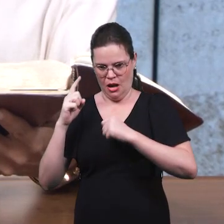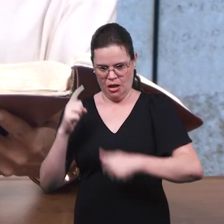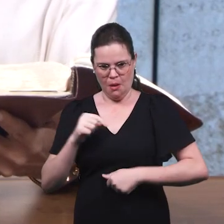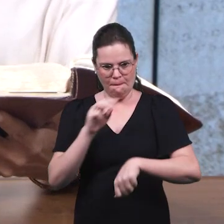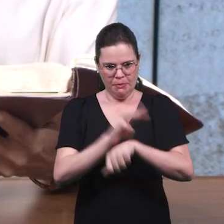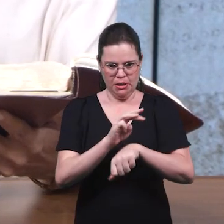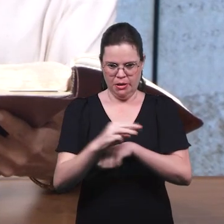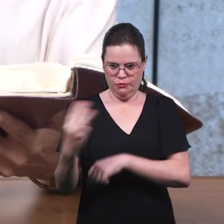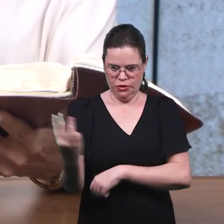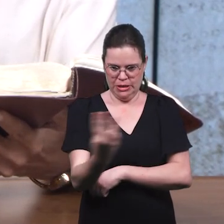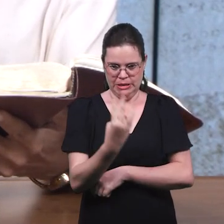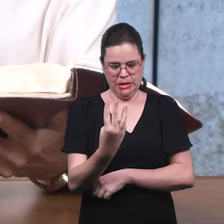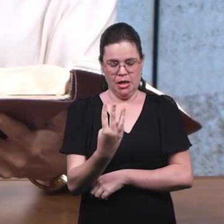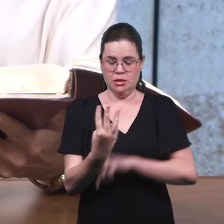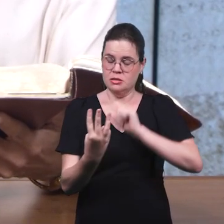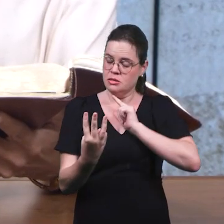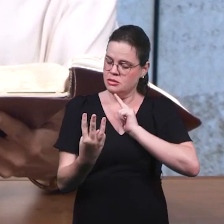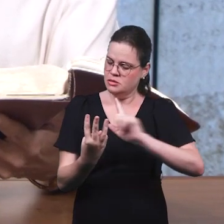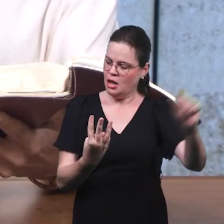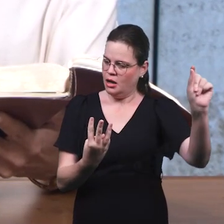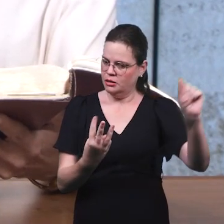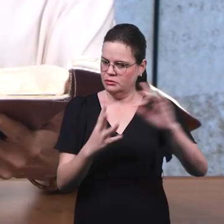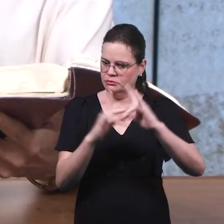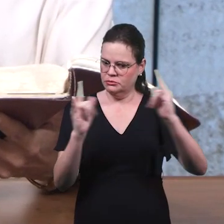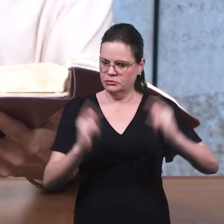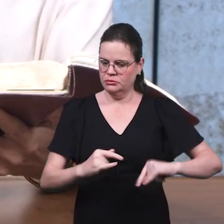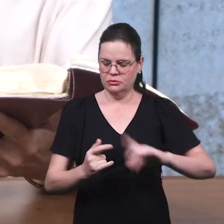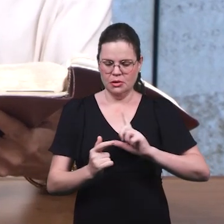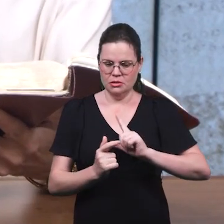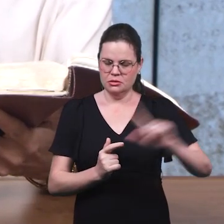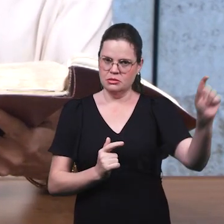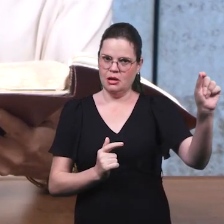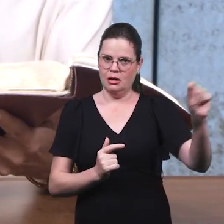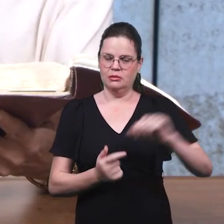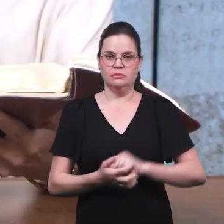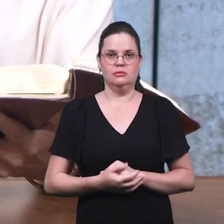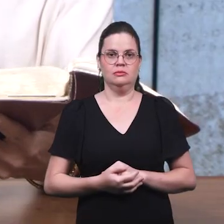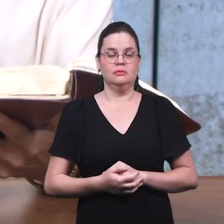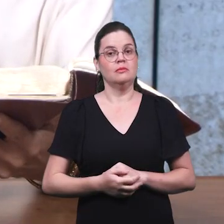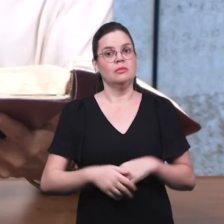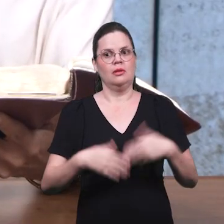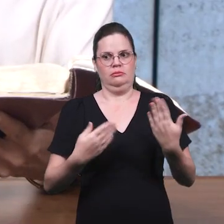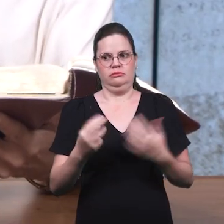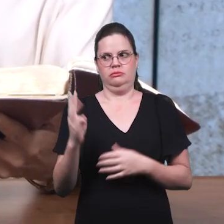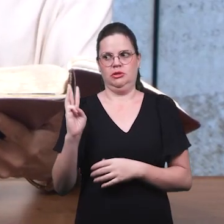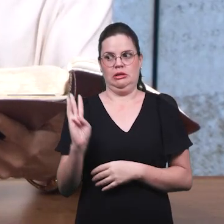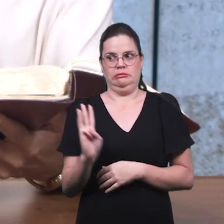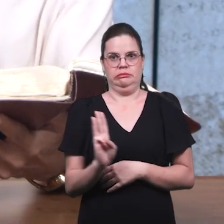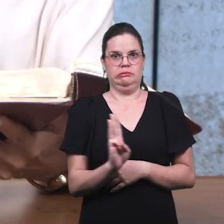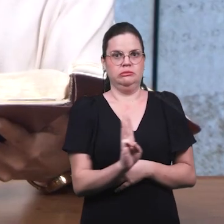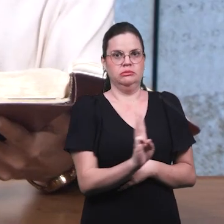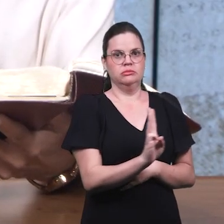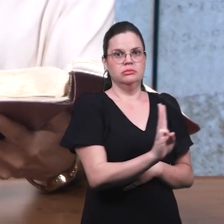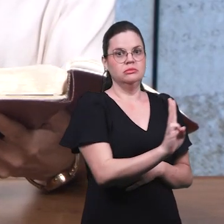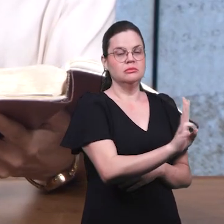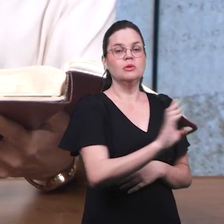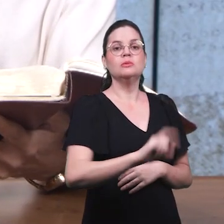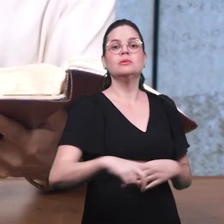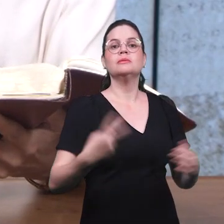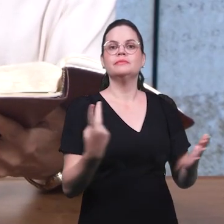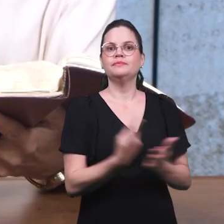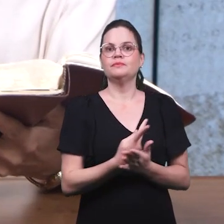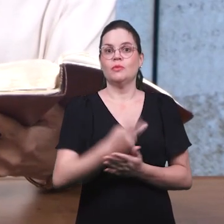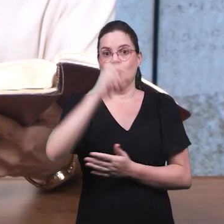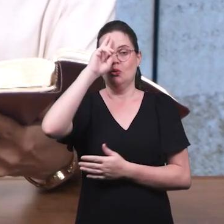Miriam: vós três saí à tenda da congregação. E saíram eles três. Então